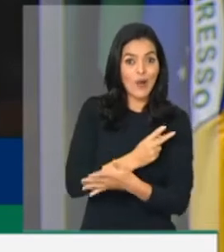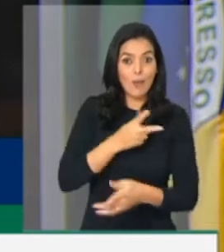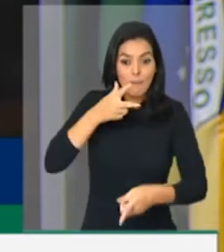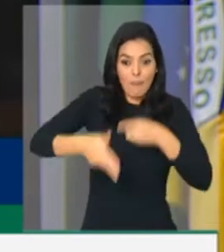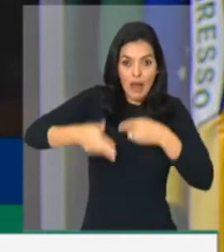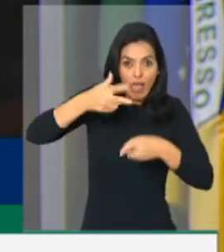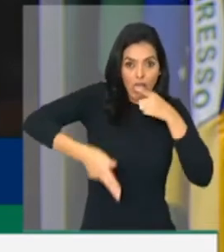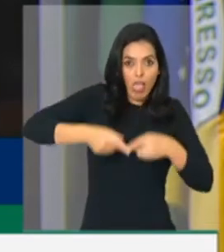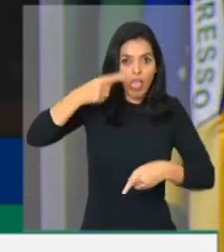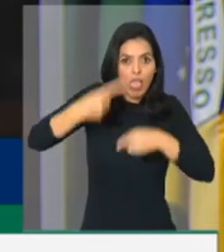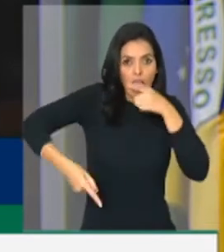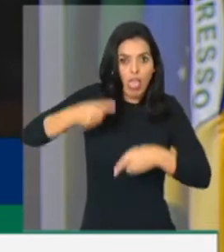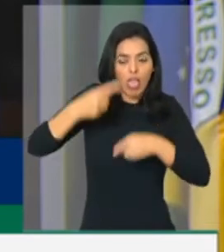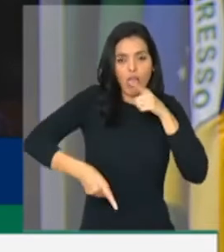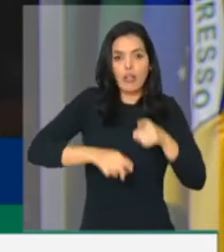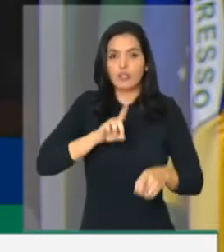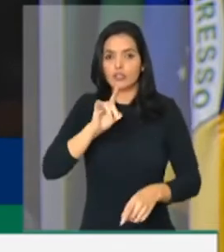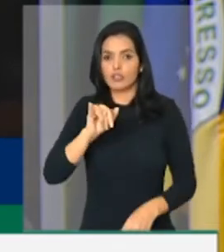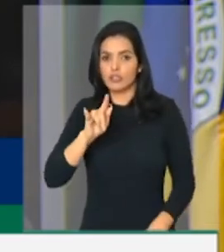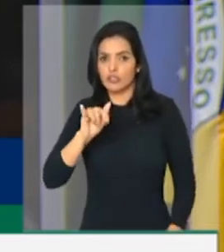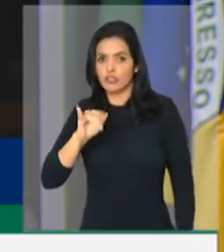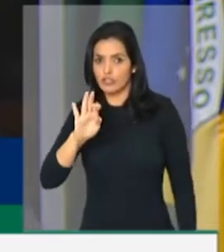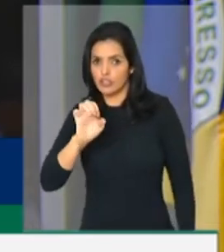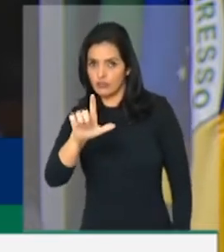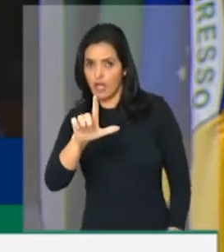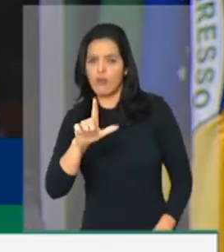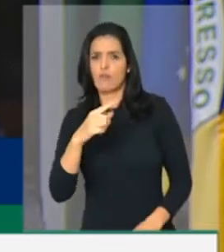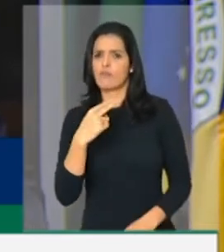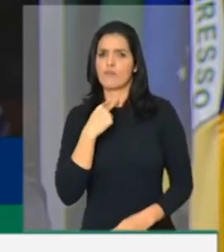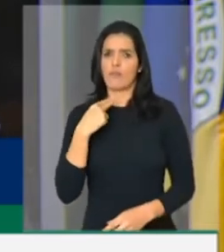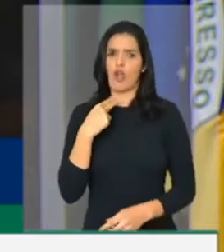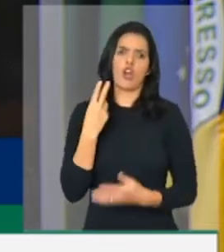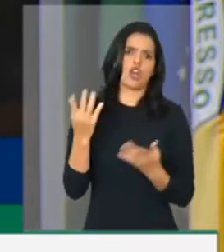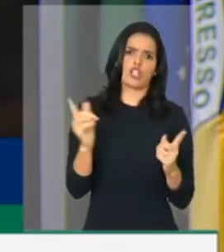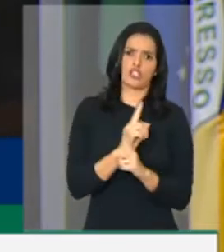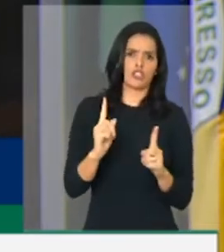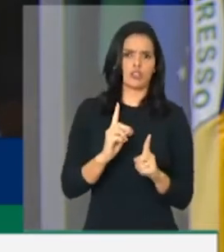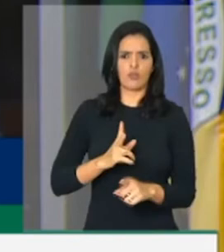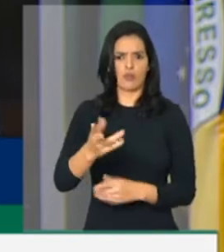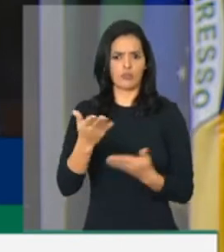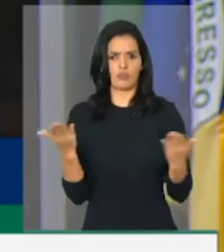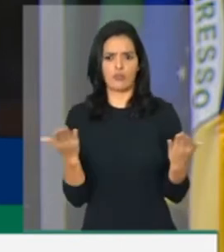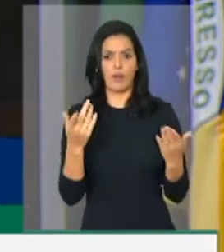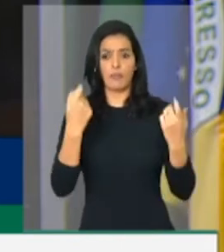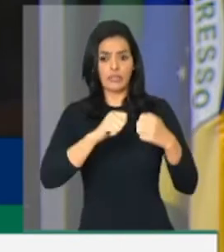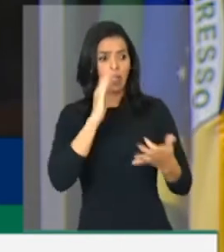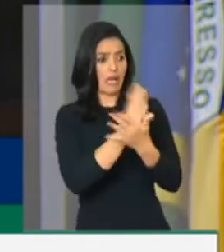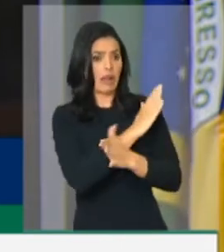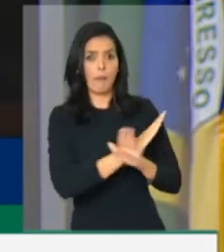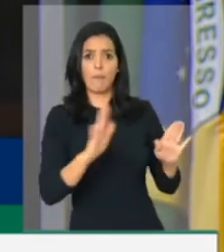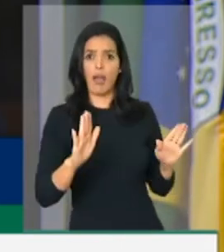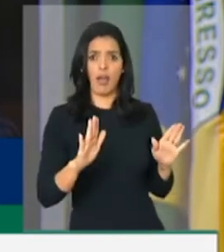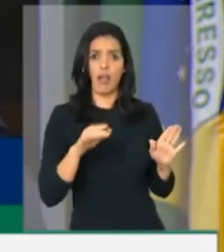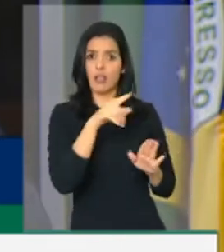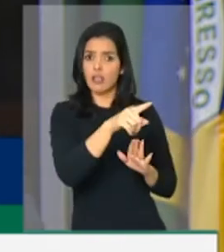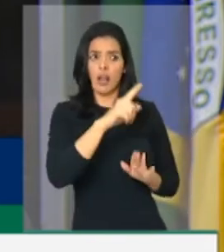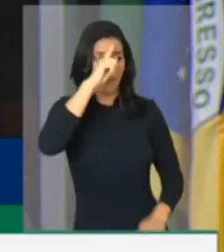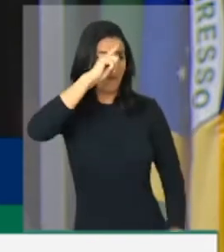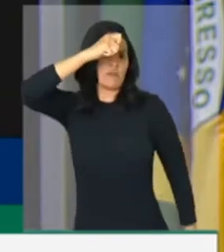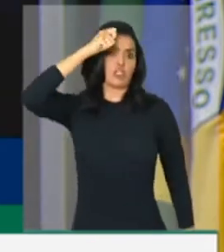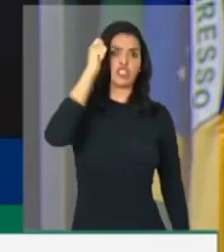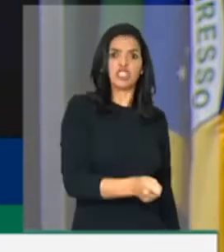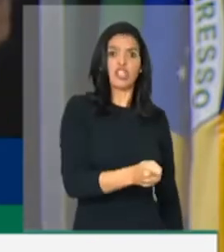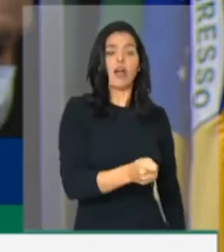parar deve ter um filho o regime Comunista de Cuba e o que nós estamos vendo aqui no